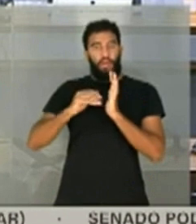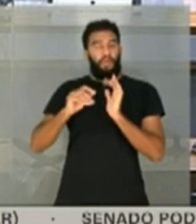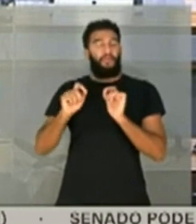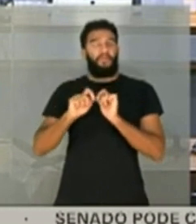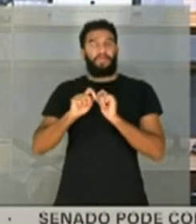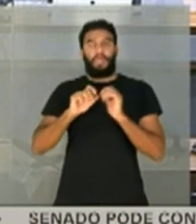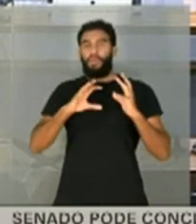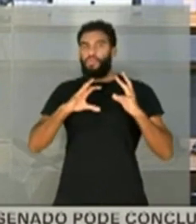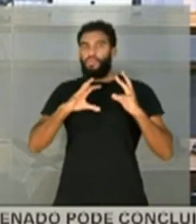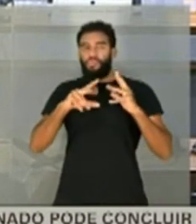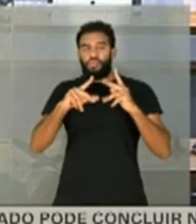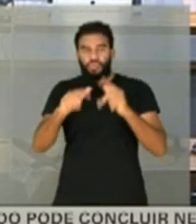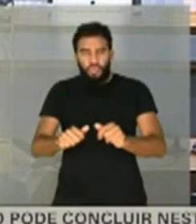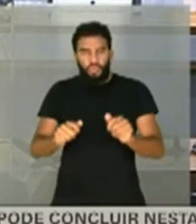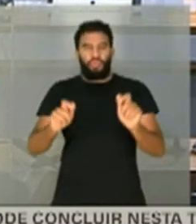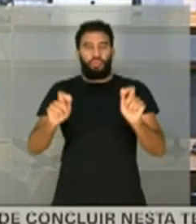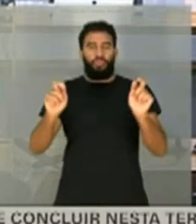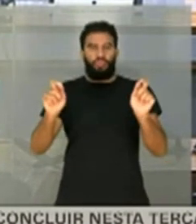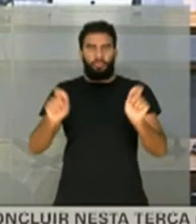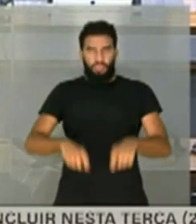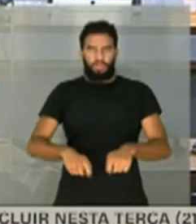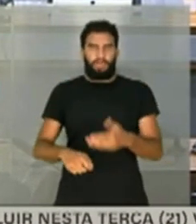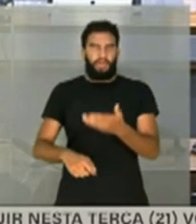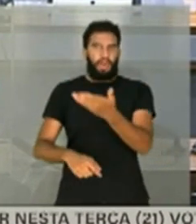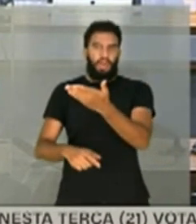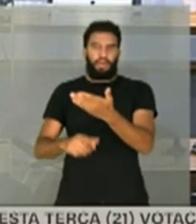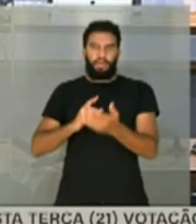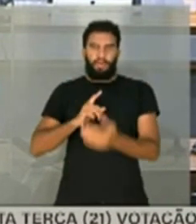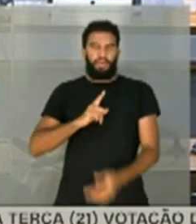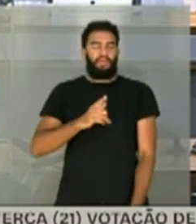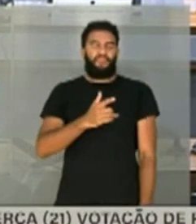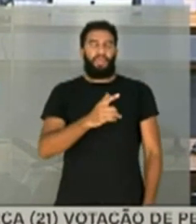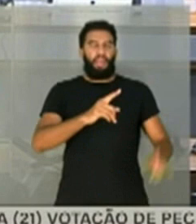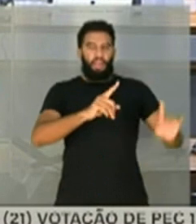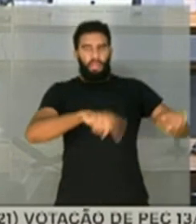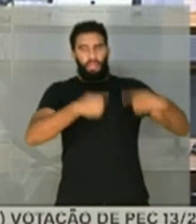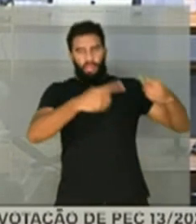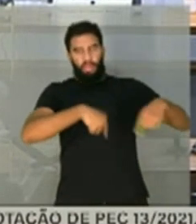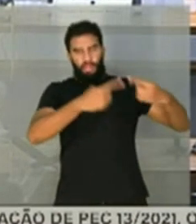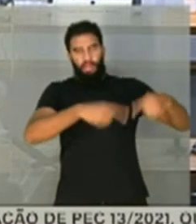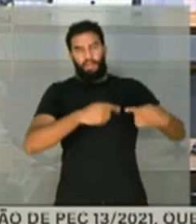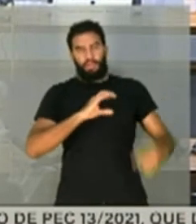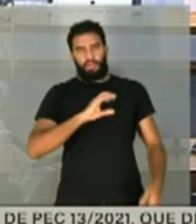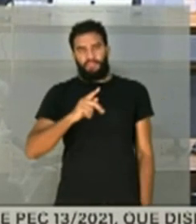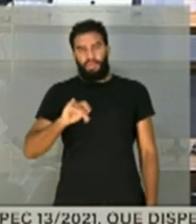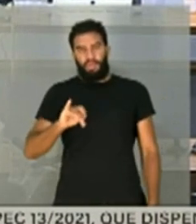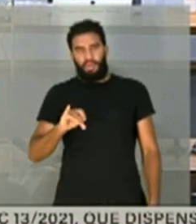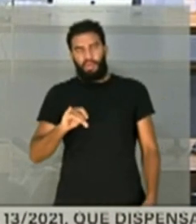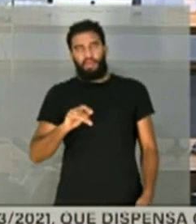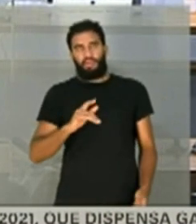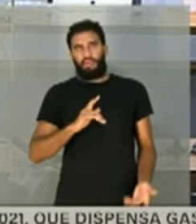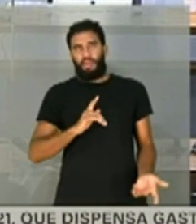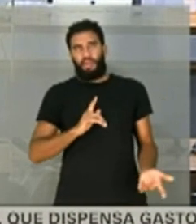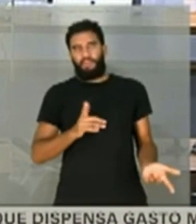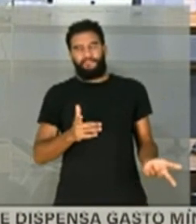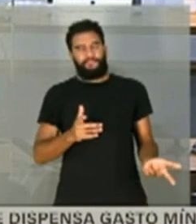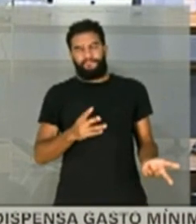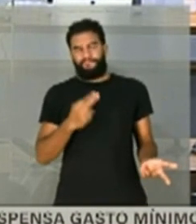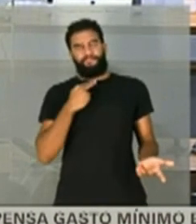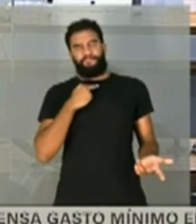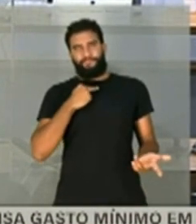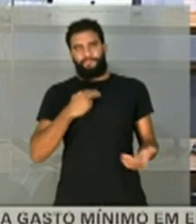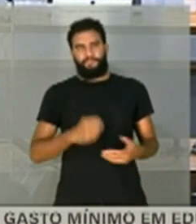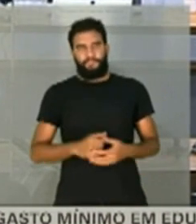as providências cabíveis em relação a esse tipo de ameaça que a CPI recebe. Então,